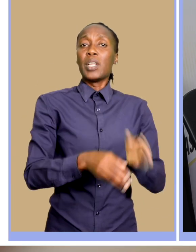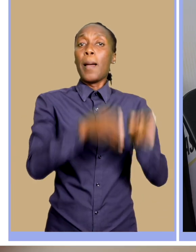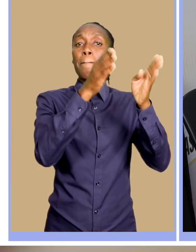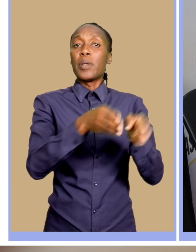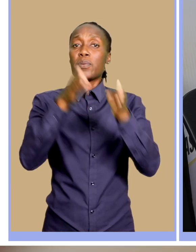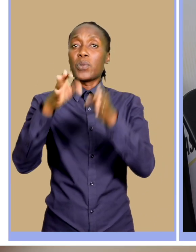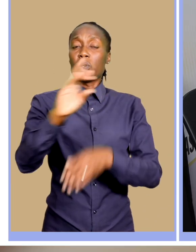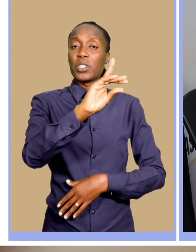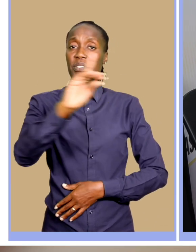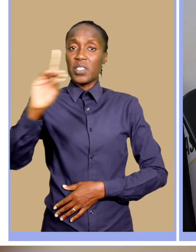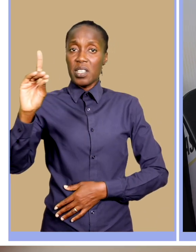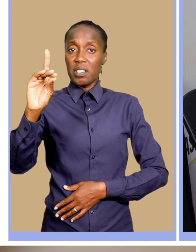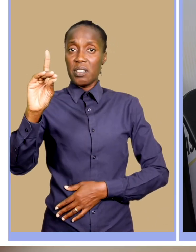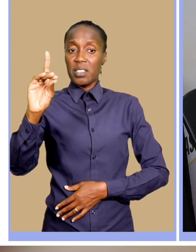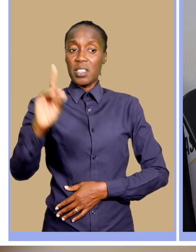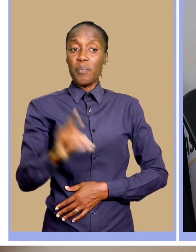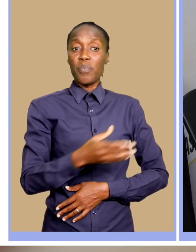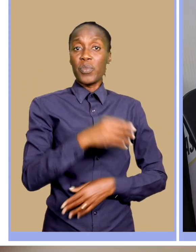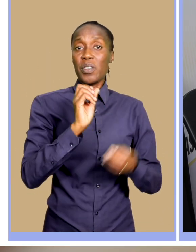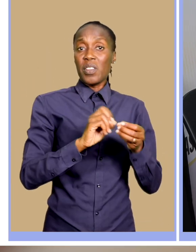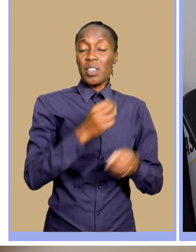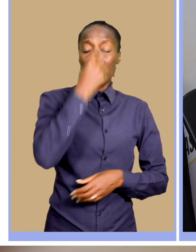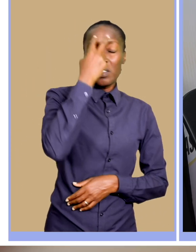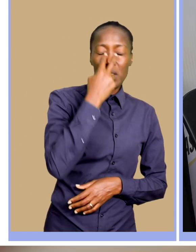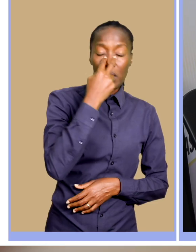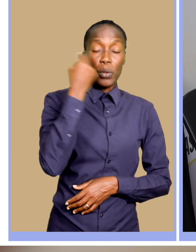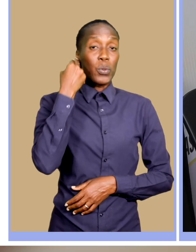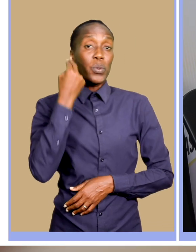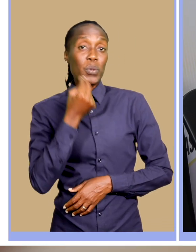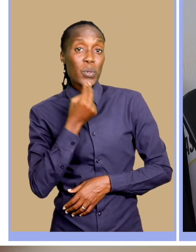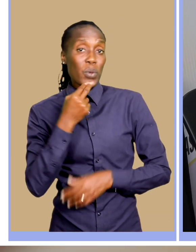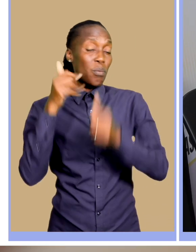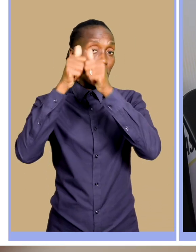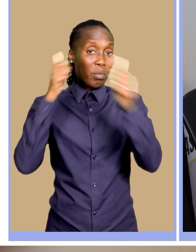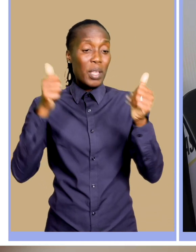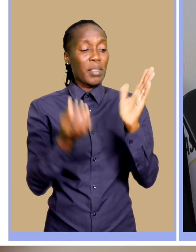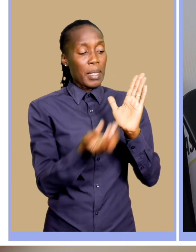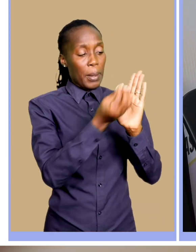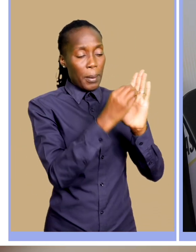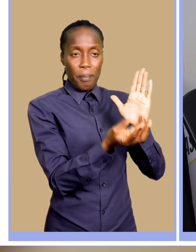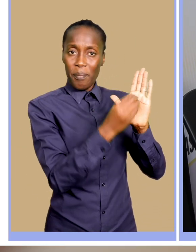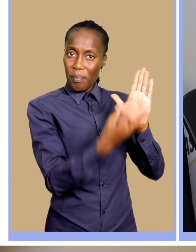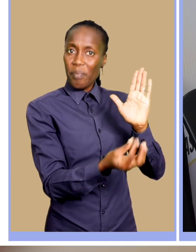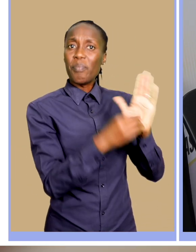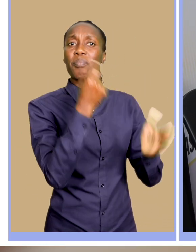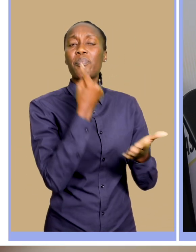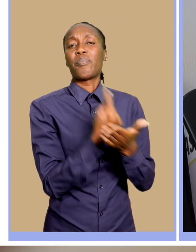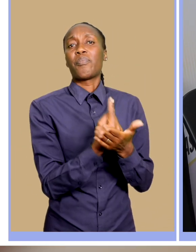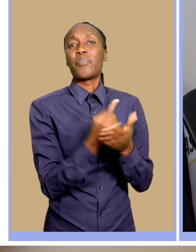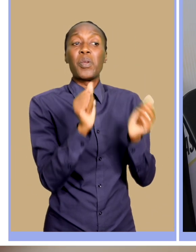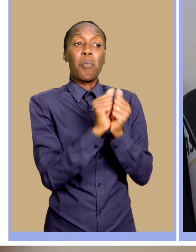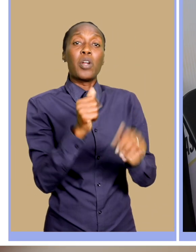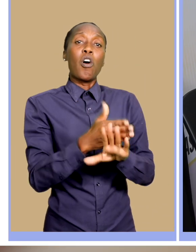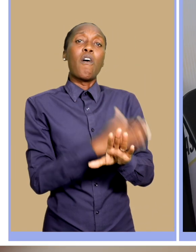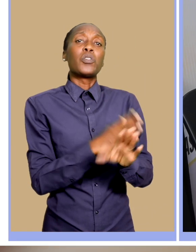que diferentes tipos de deficiência estavam alojadas, precisaram de atendimento, foi feita uma